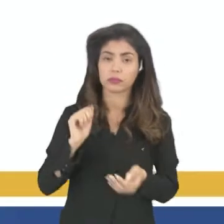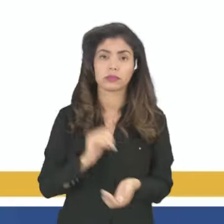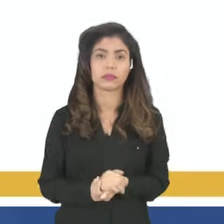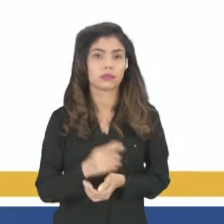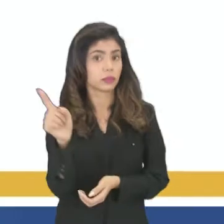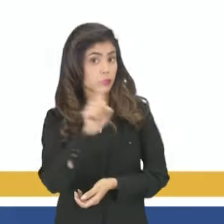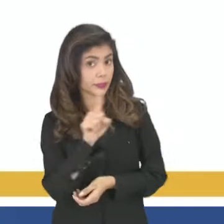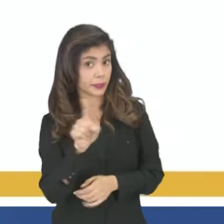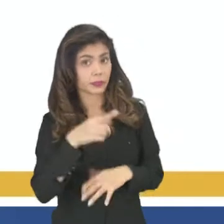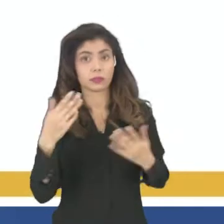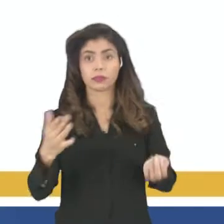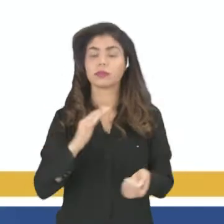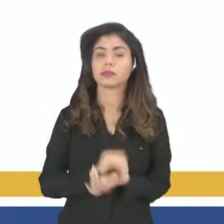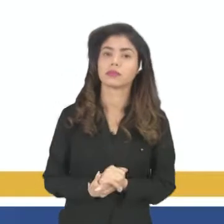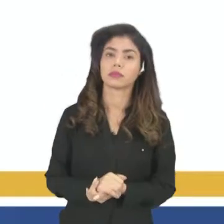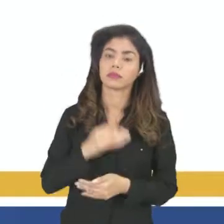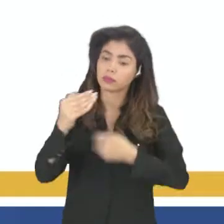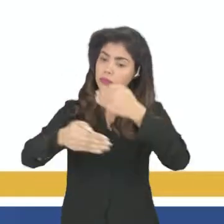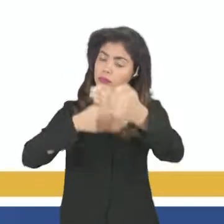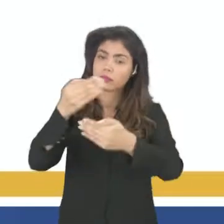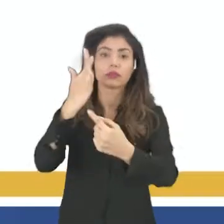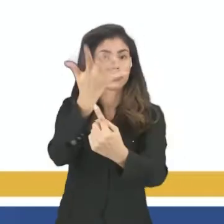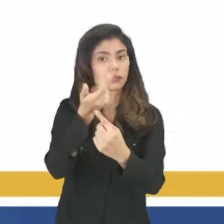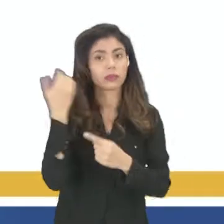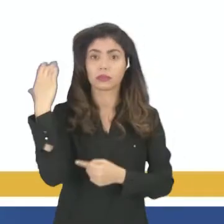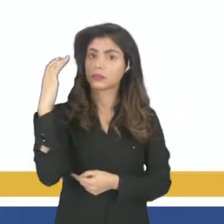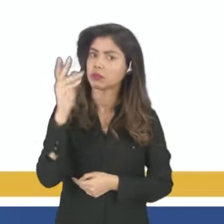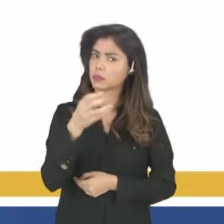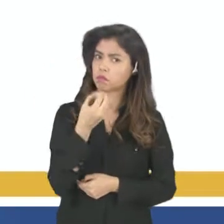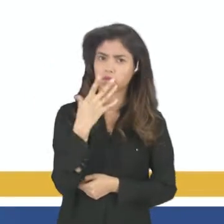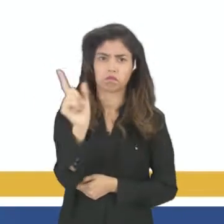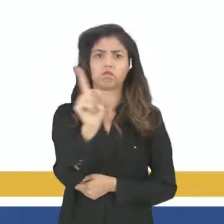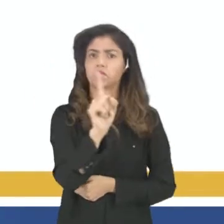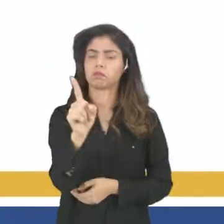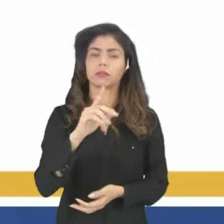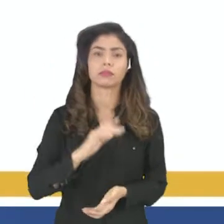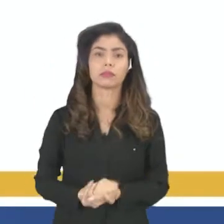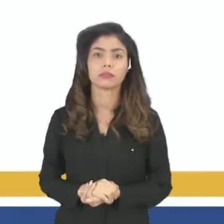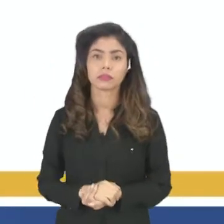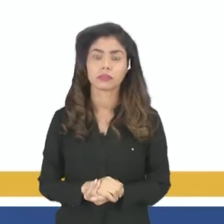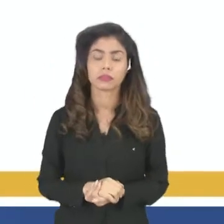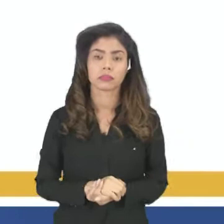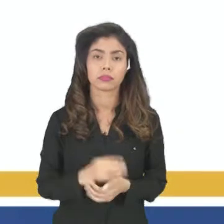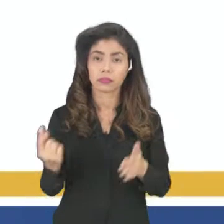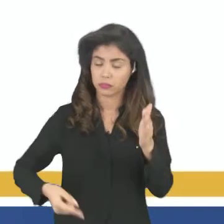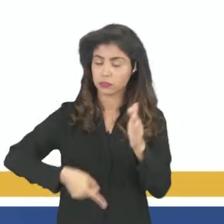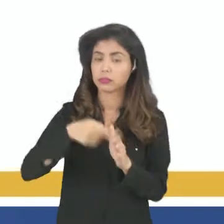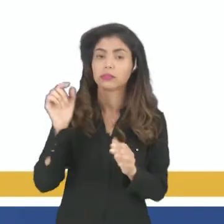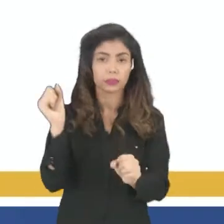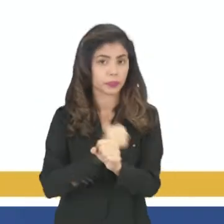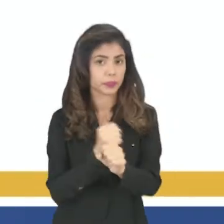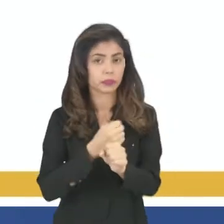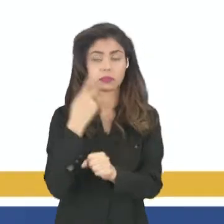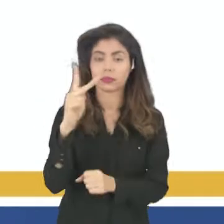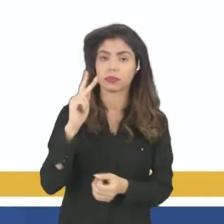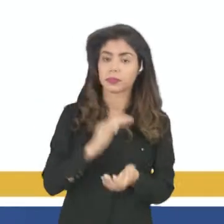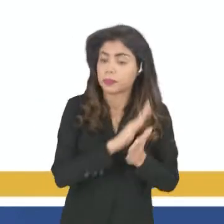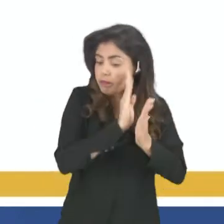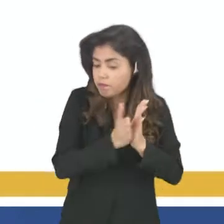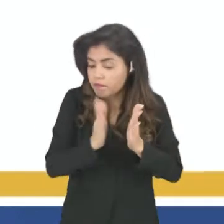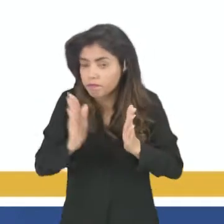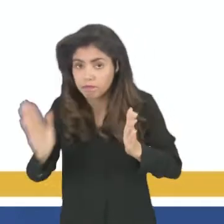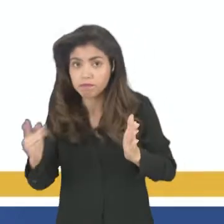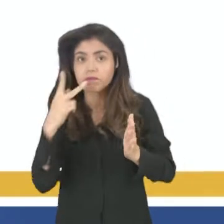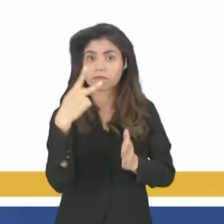dizendo que não, o progresso das ciências e das artes não foi bom, e essa foi a primeira obra dele, e a partir